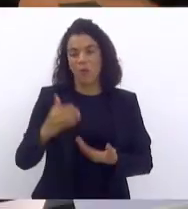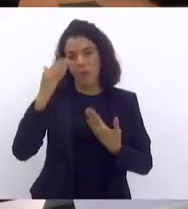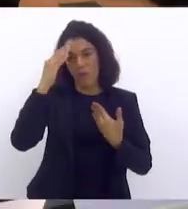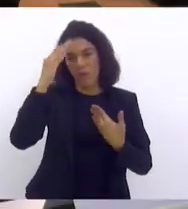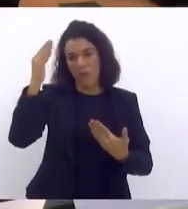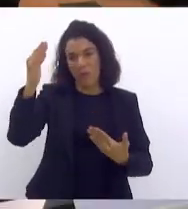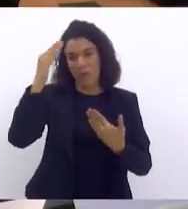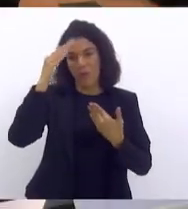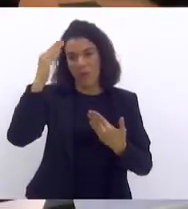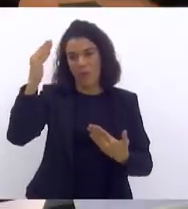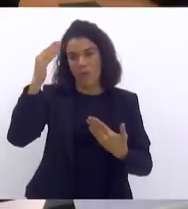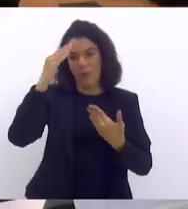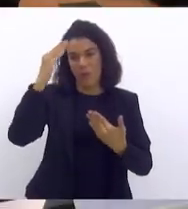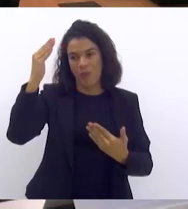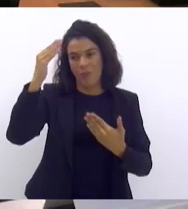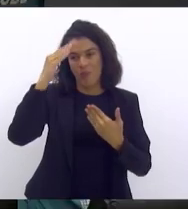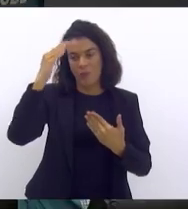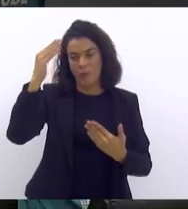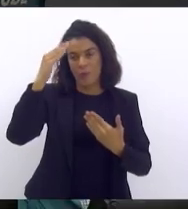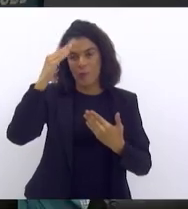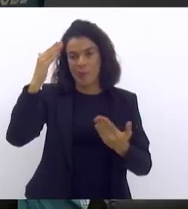Obrigada, companheiro Sandro.